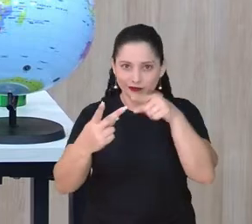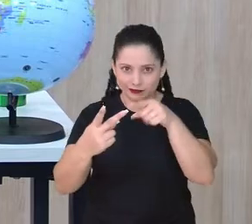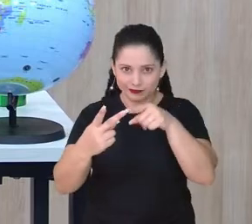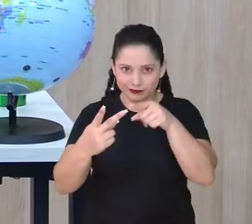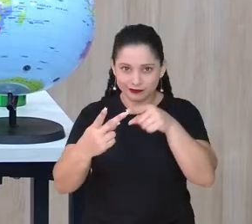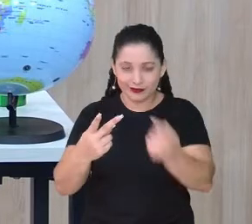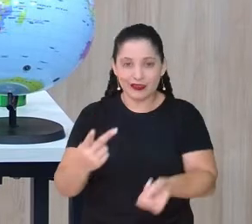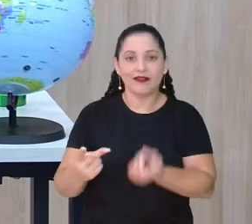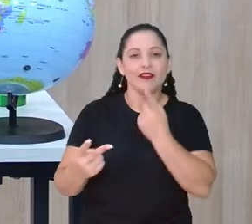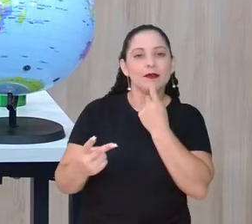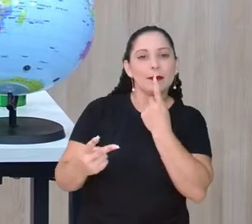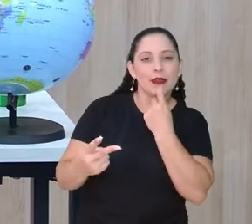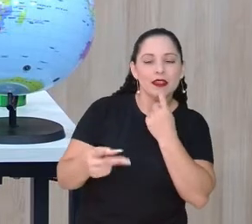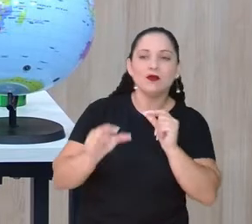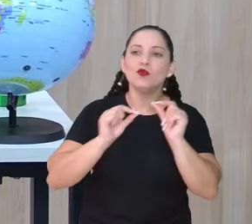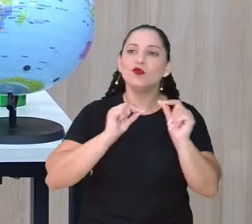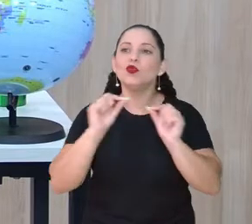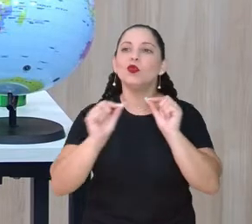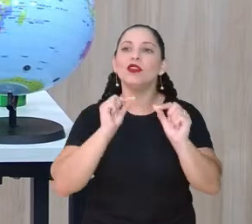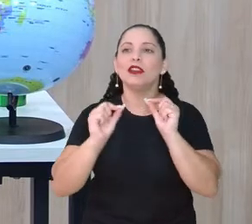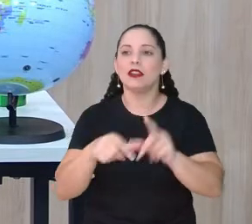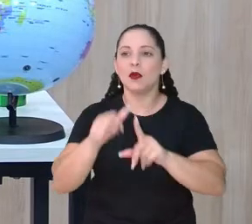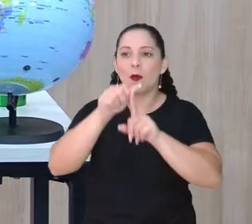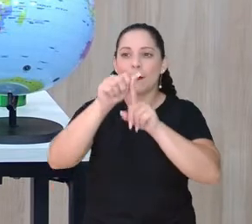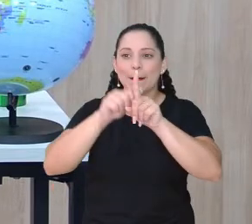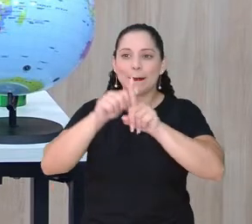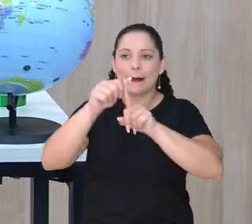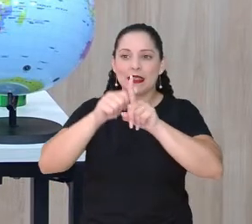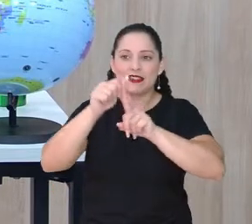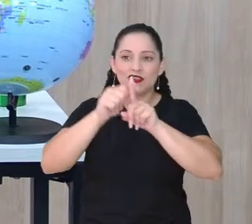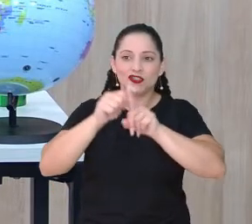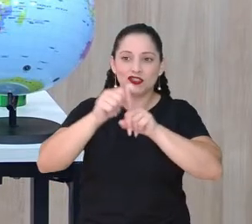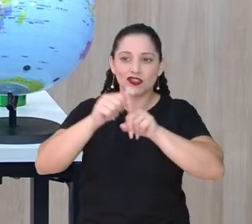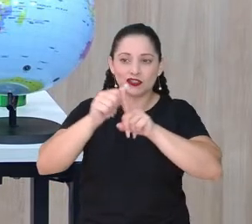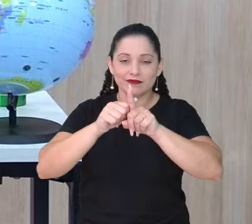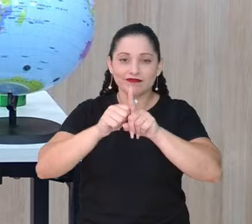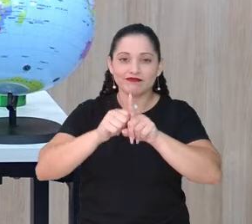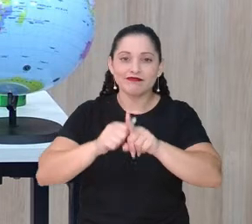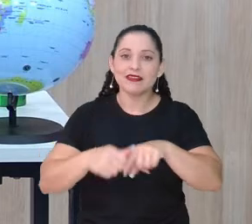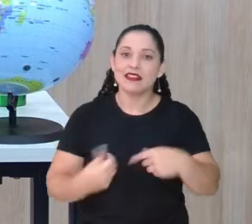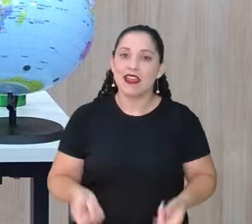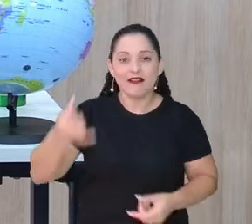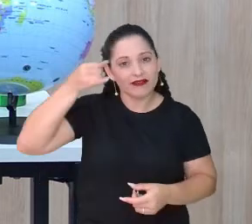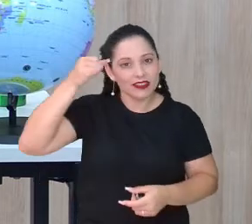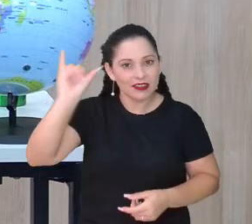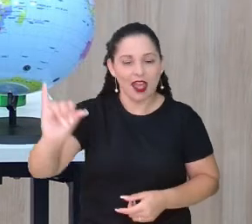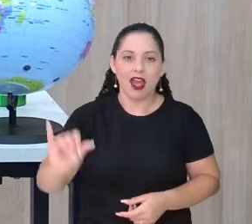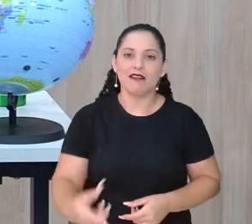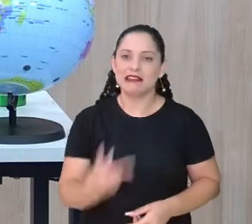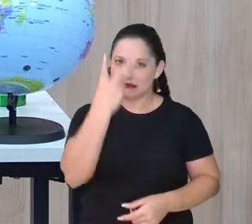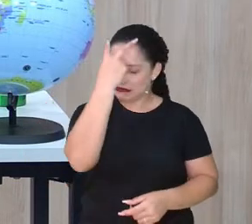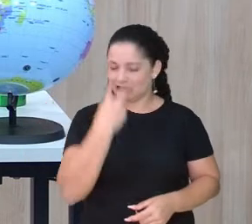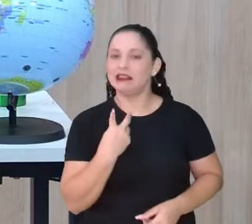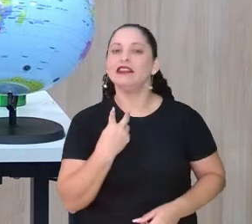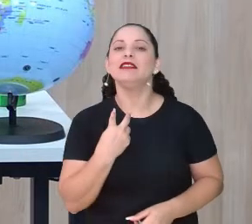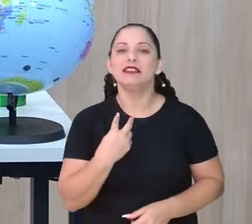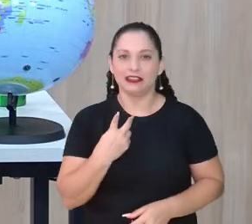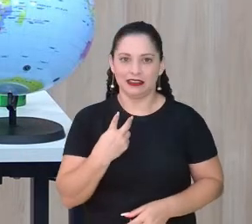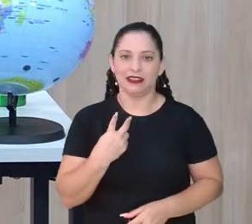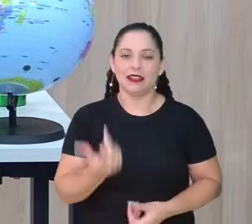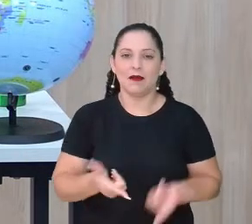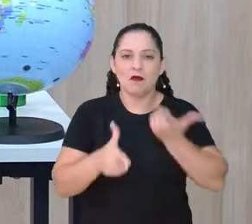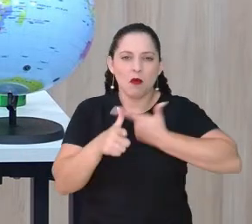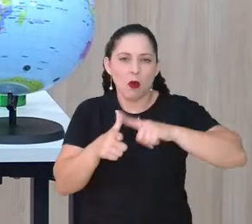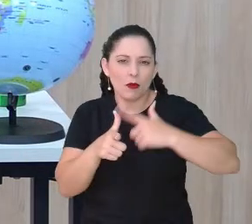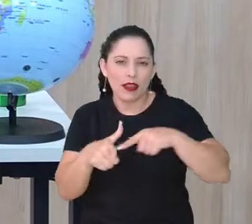outro, o que é que nós estamos também no mês de abril? A questão aí da prevenção e combate e reabilitação às